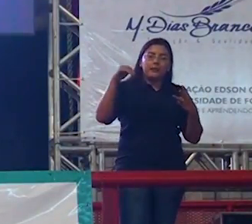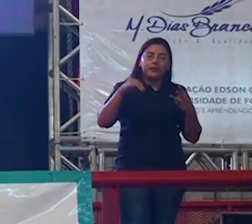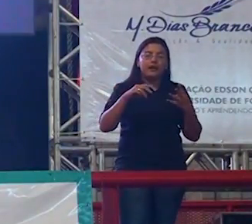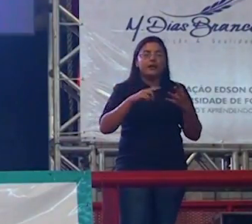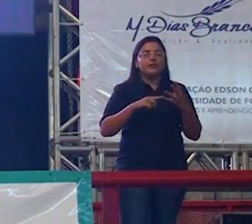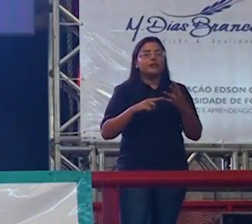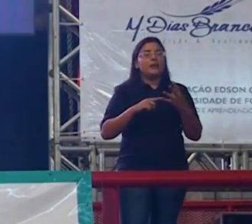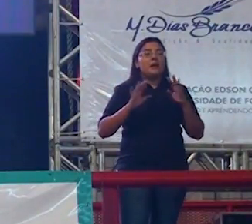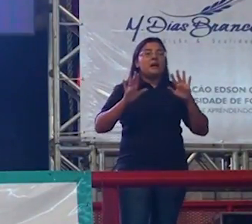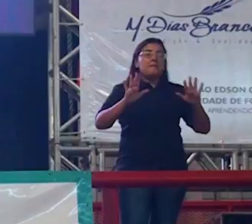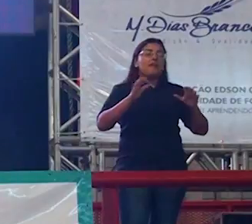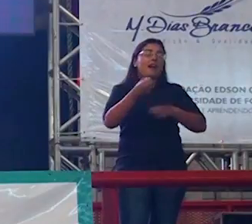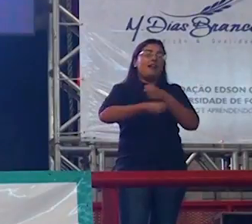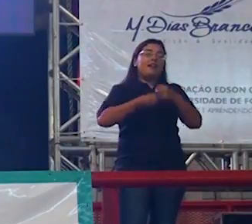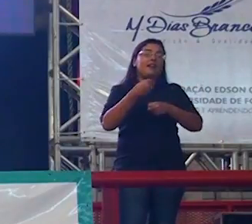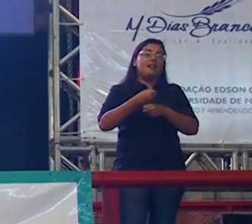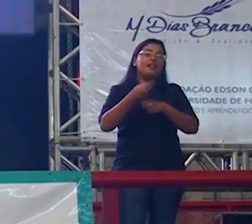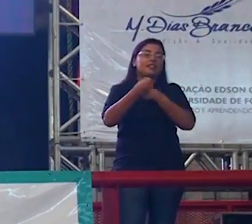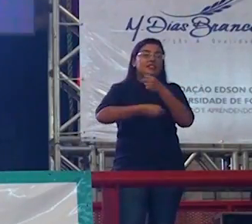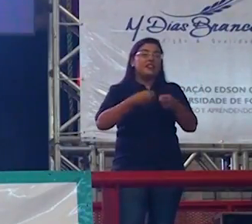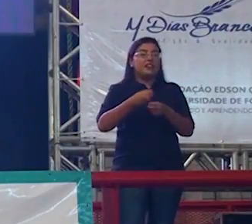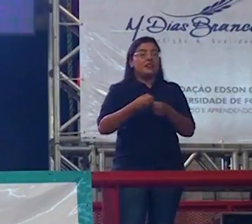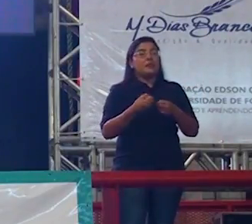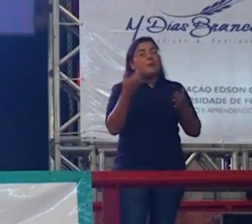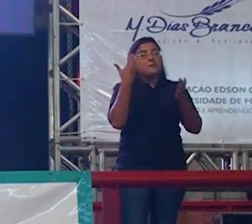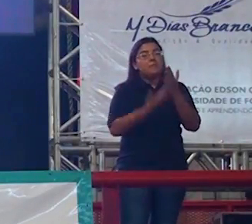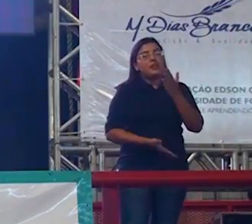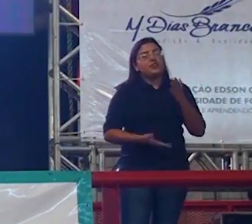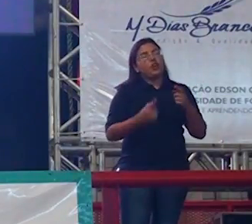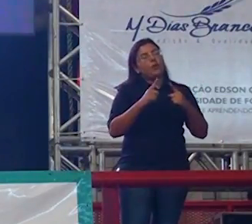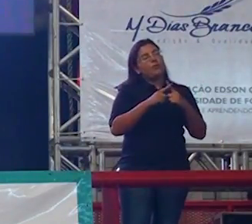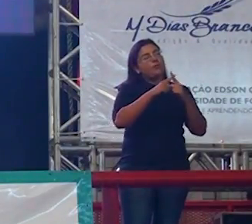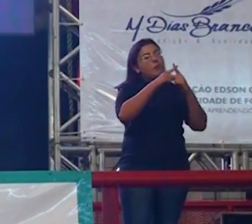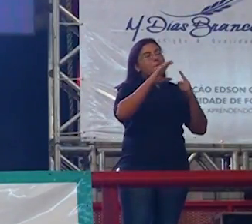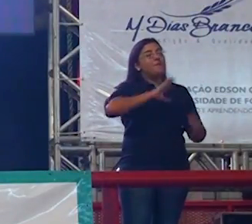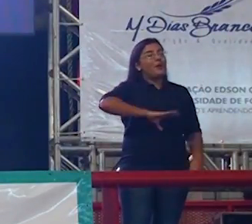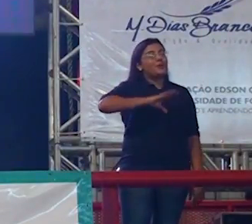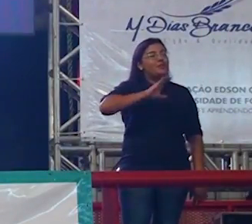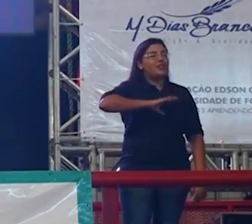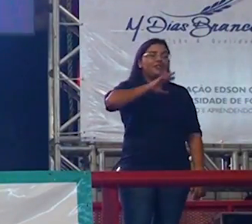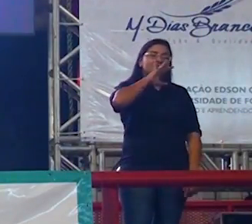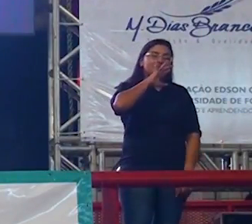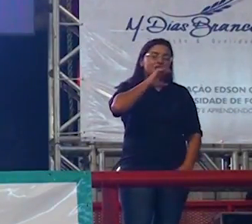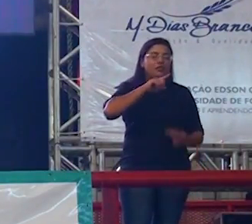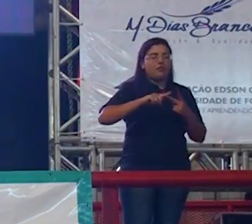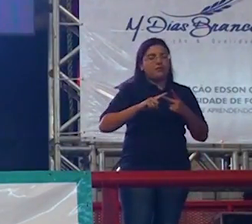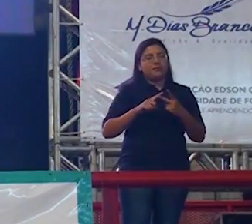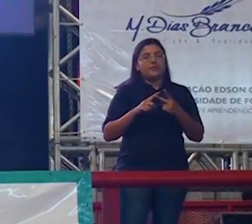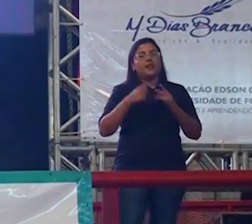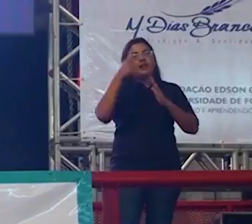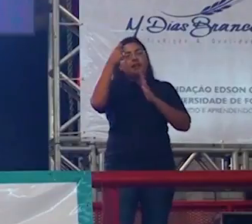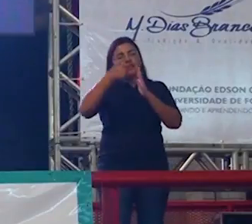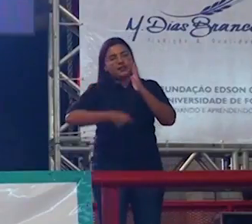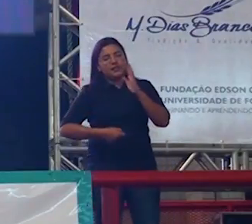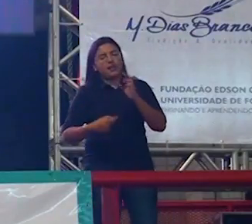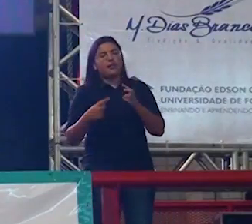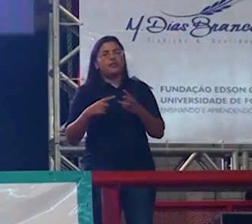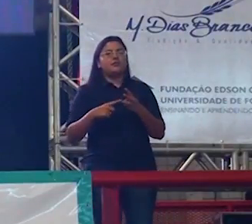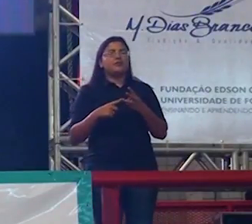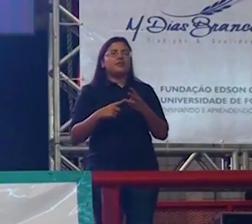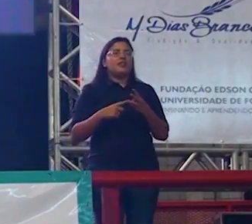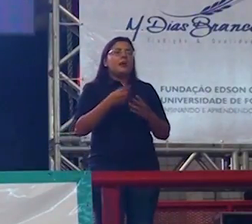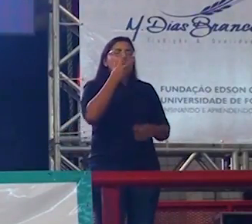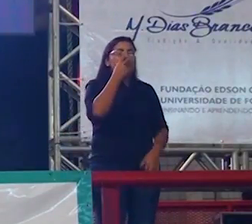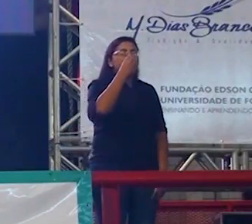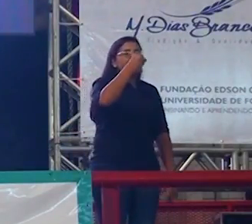matemática. Só que todo ano ele vacilava em alguma coisa. Um ano foi em português, o outro foi na redação. Ele era